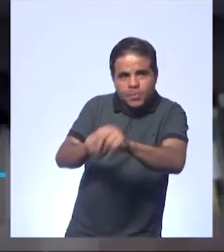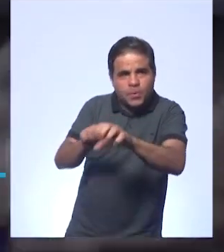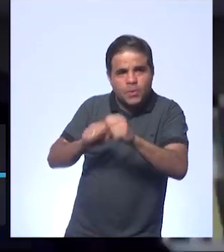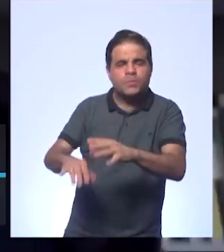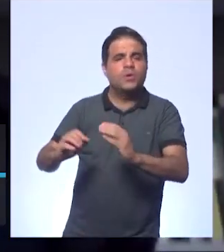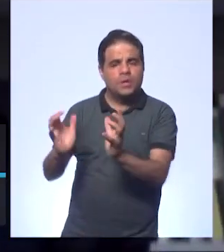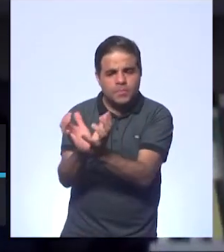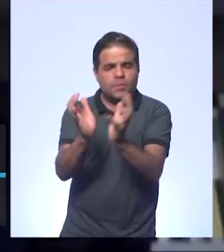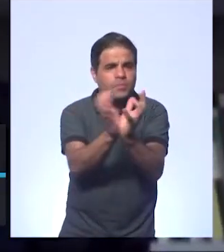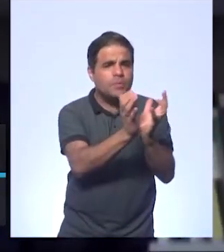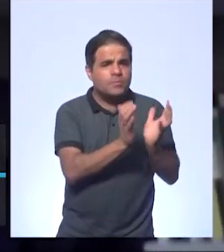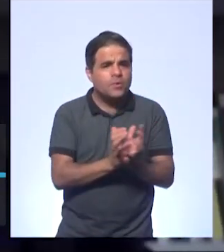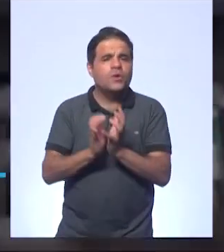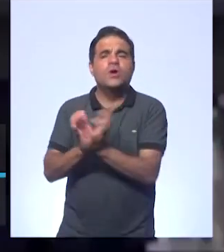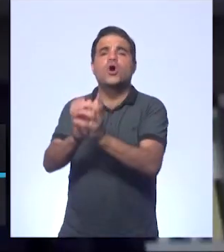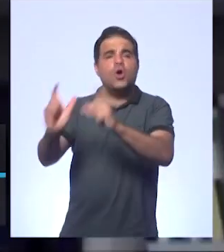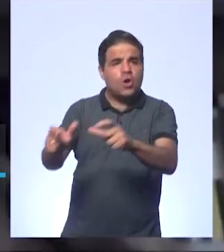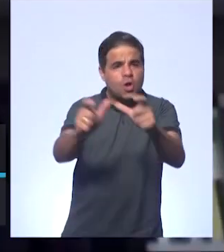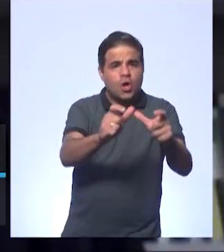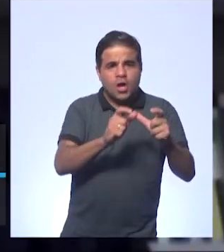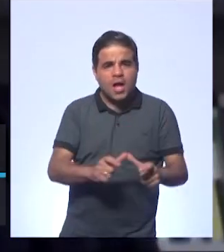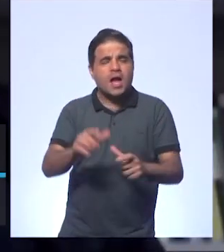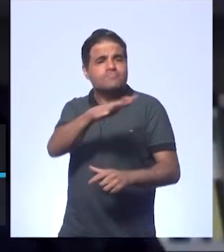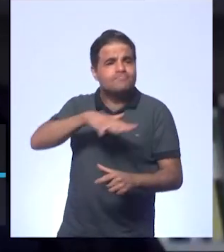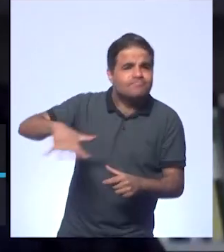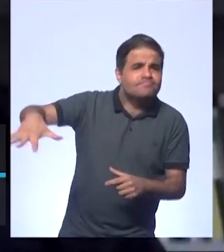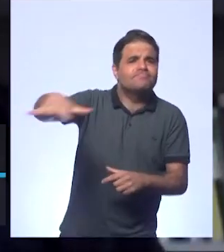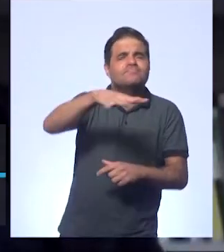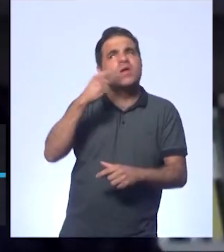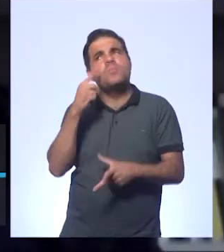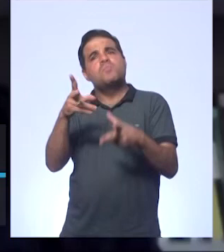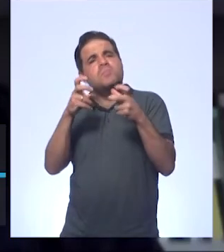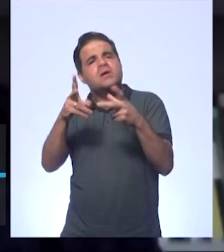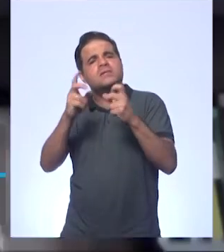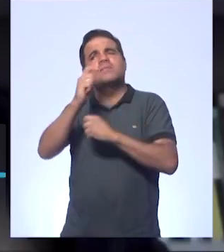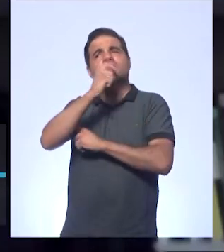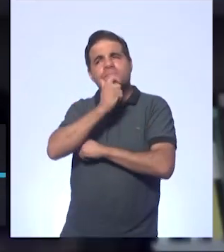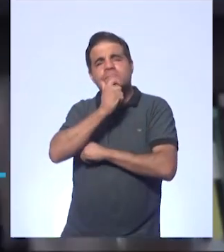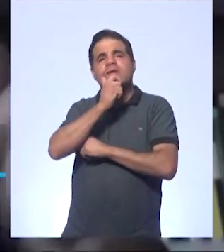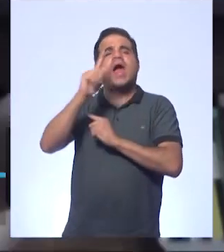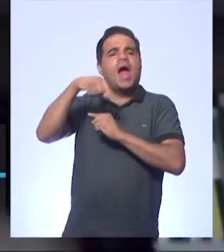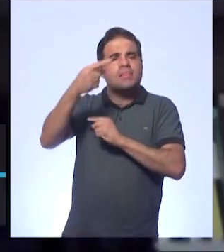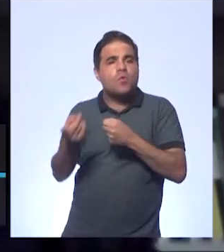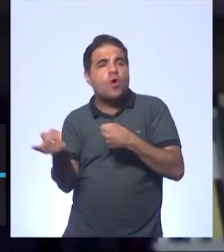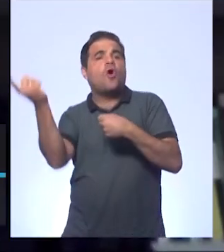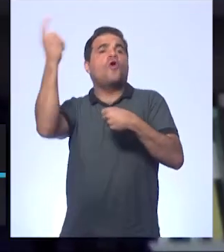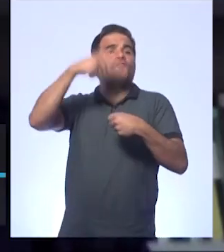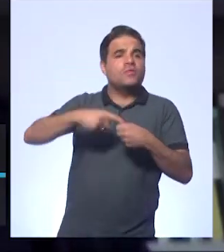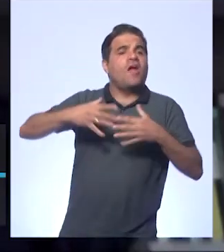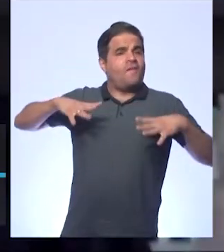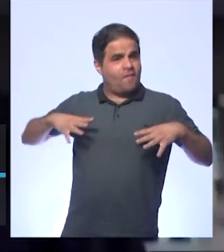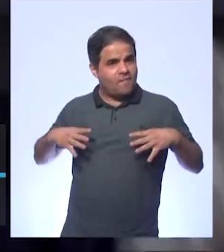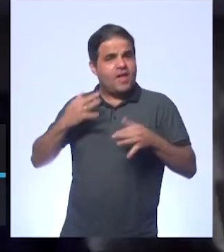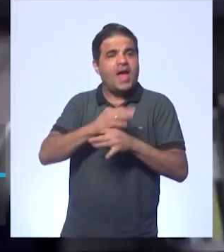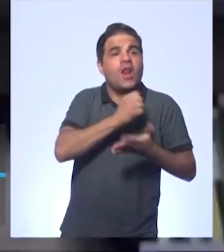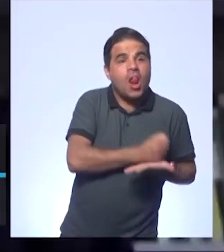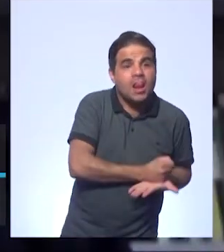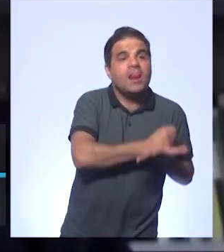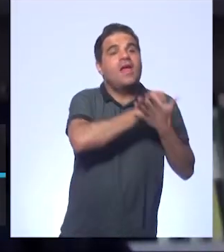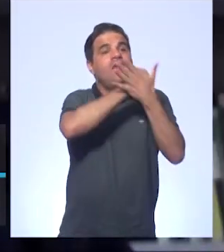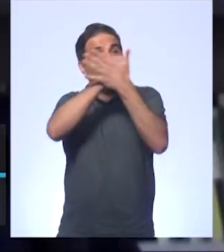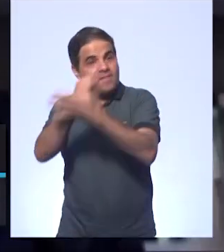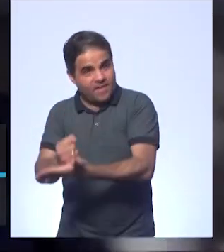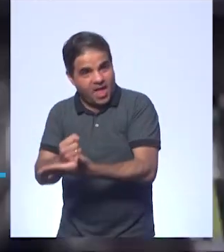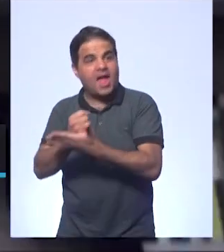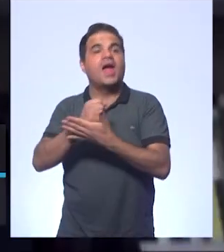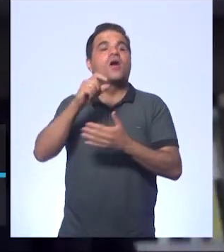das tribos locais, assim. Então, eu percebi isso. E aí, quando eu retornei de férias, eu levei os ingredientes